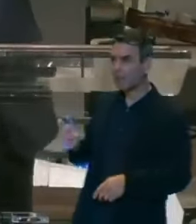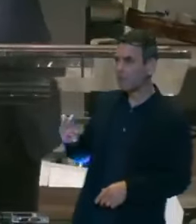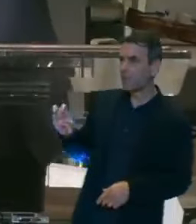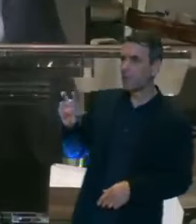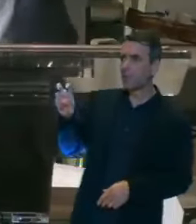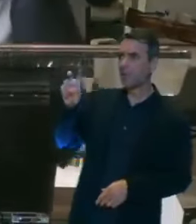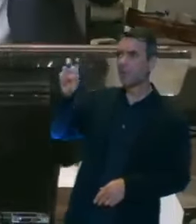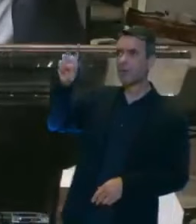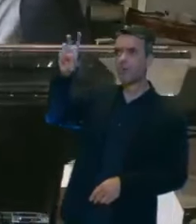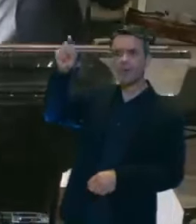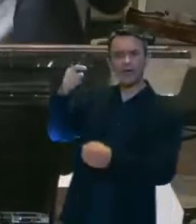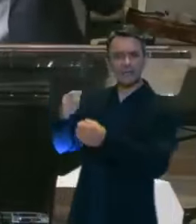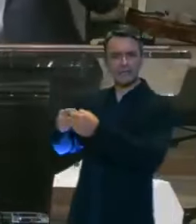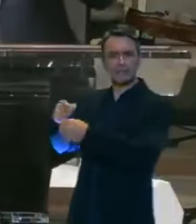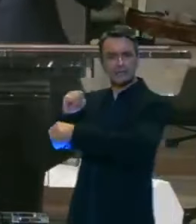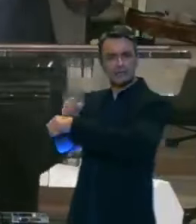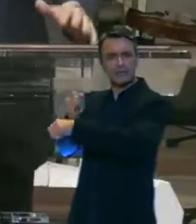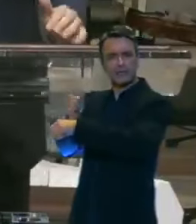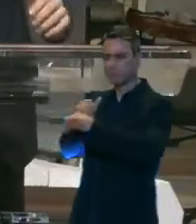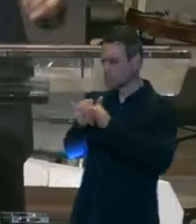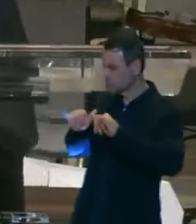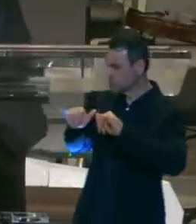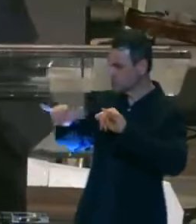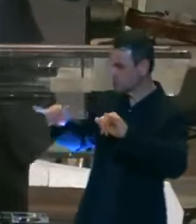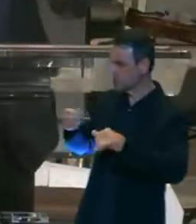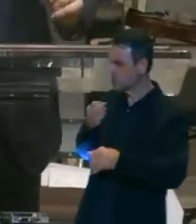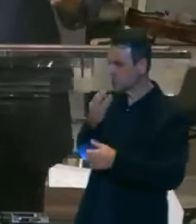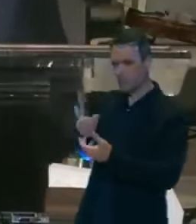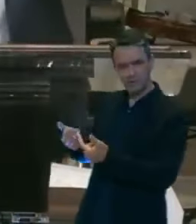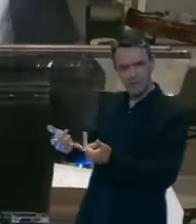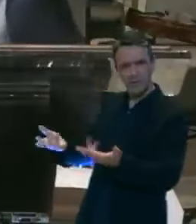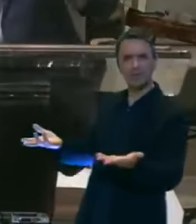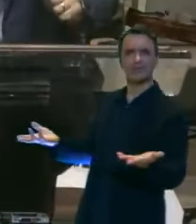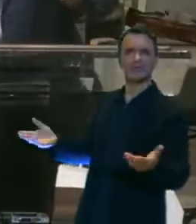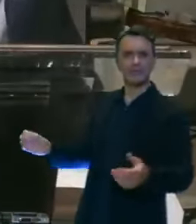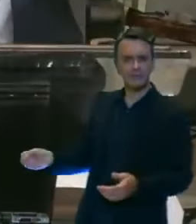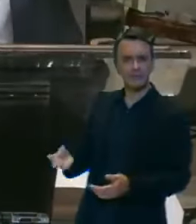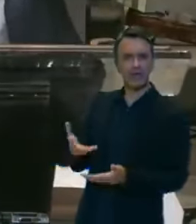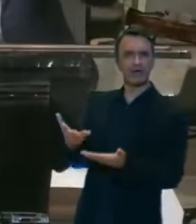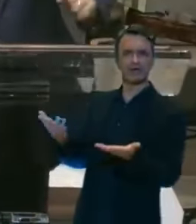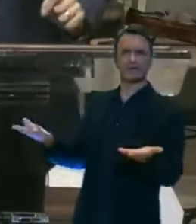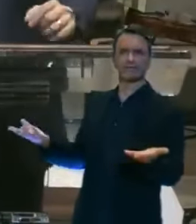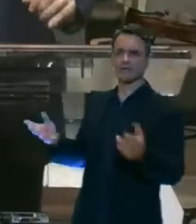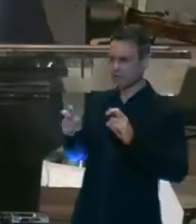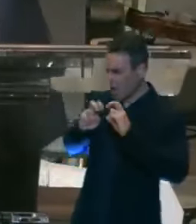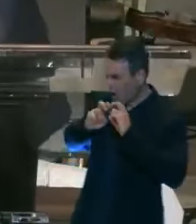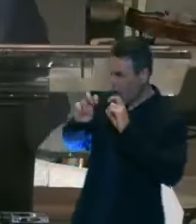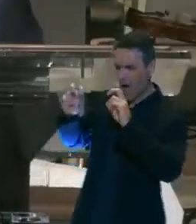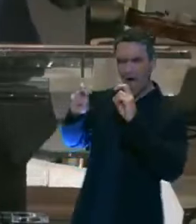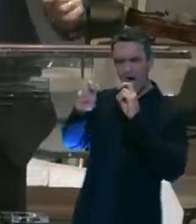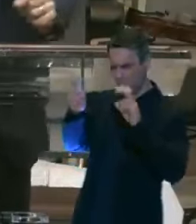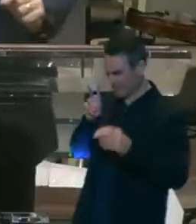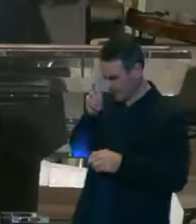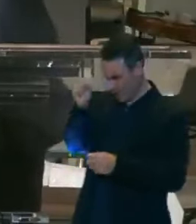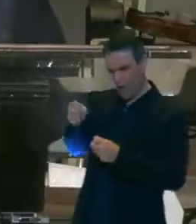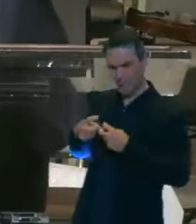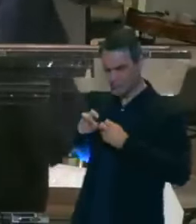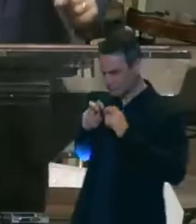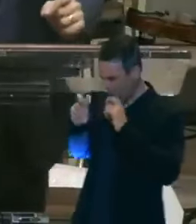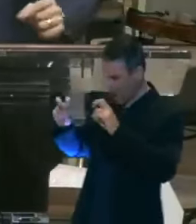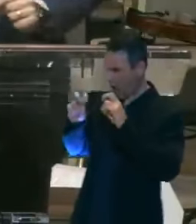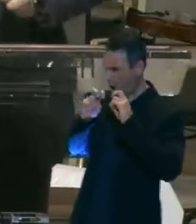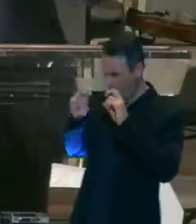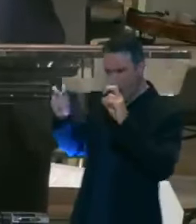Ó Jerusalém, você que anuncia boas novas, levante a sua voz fortemente, levante-a, não